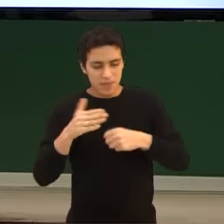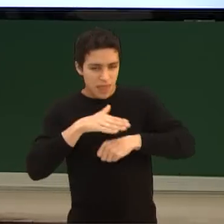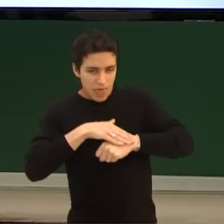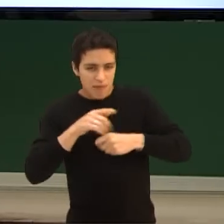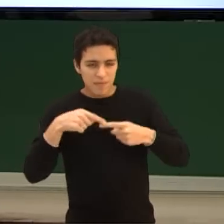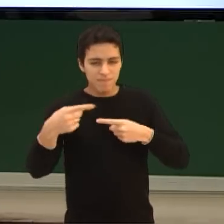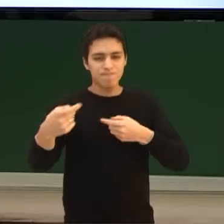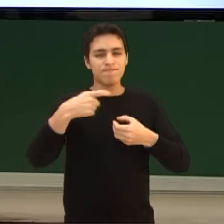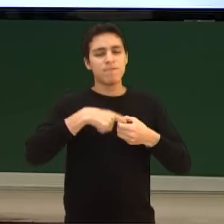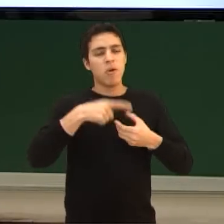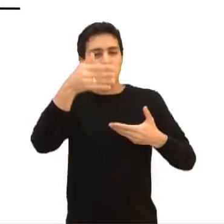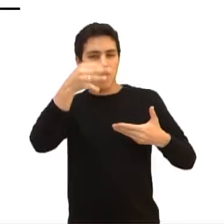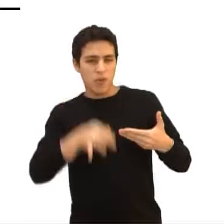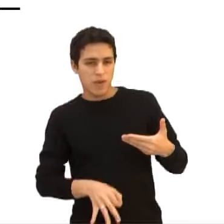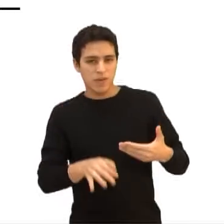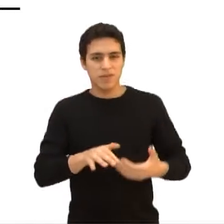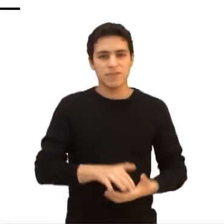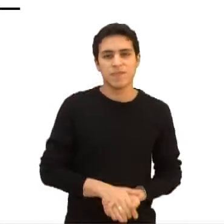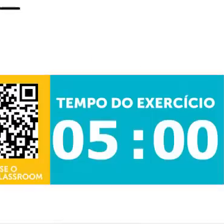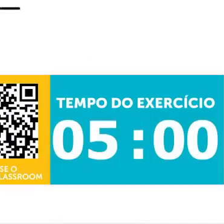eu já retorno aqui para a correção.